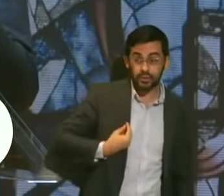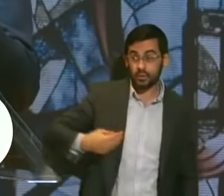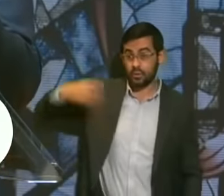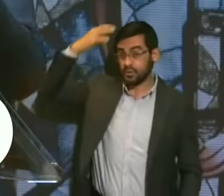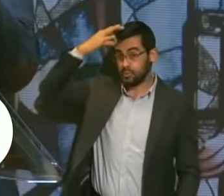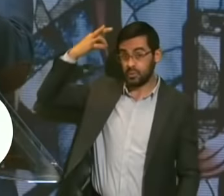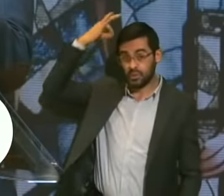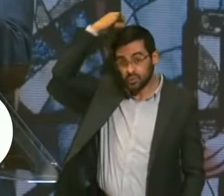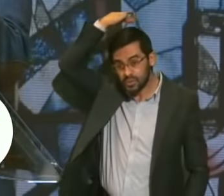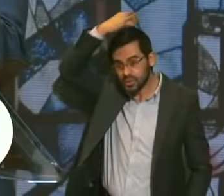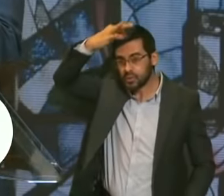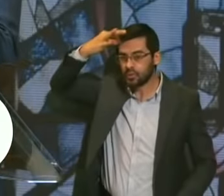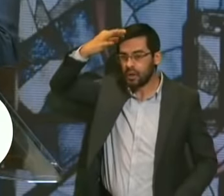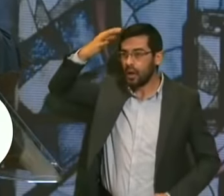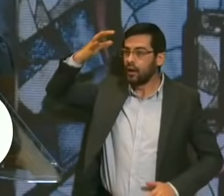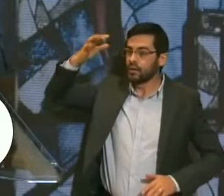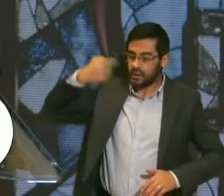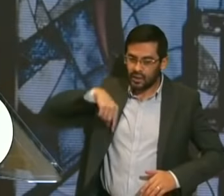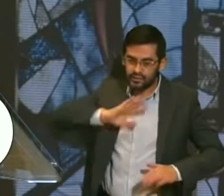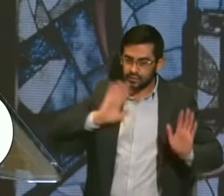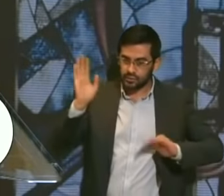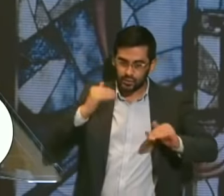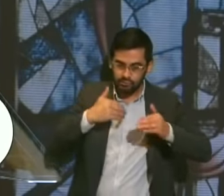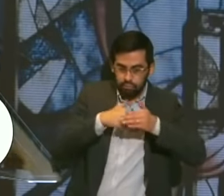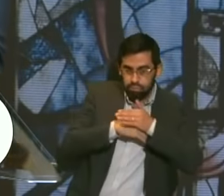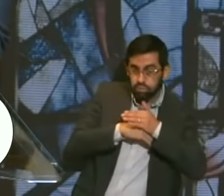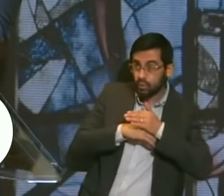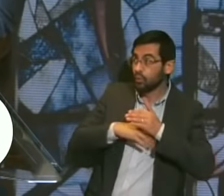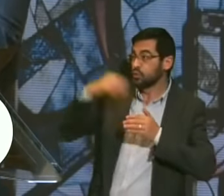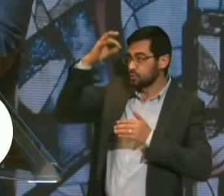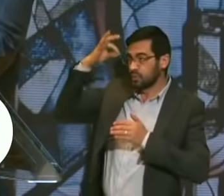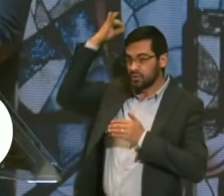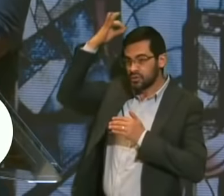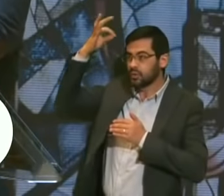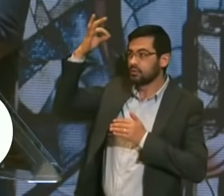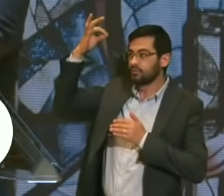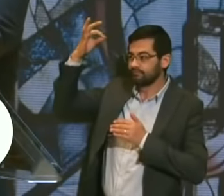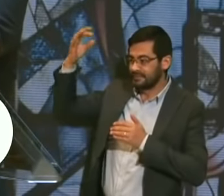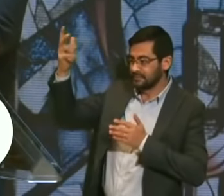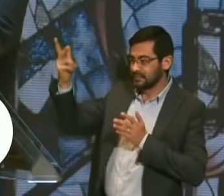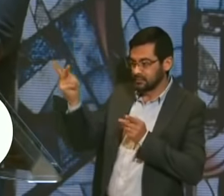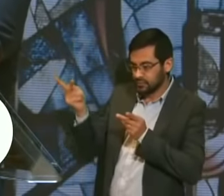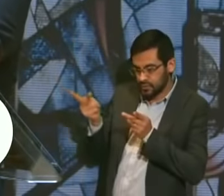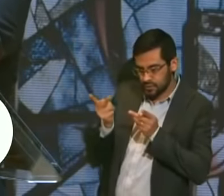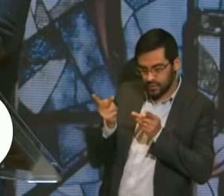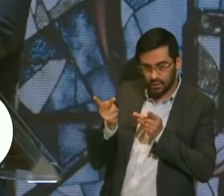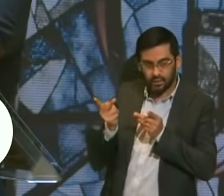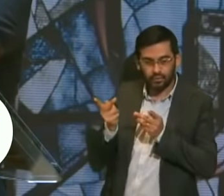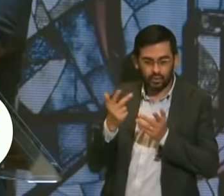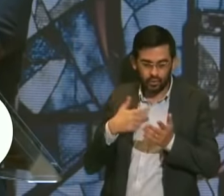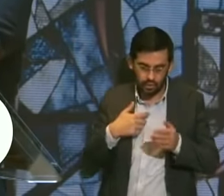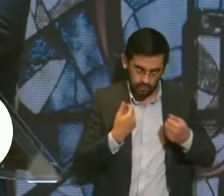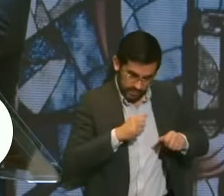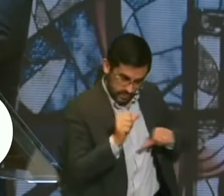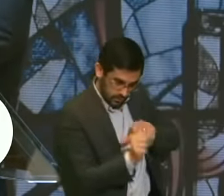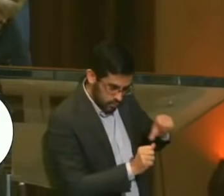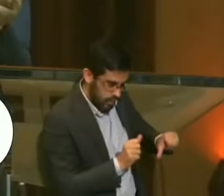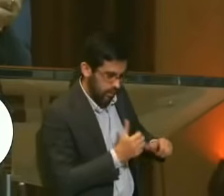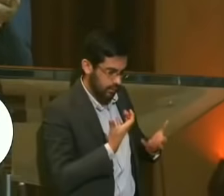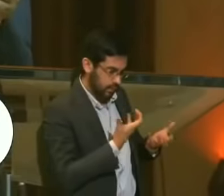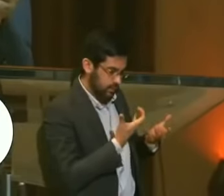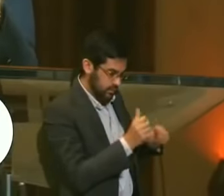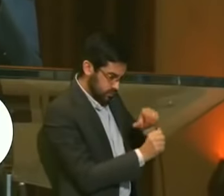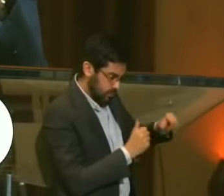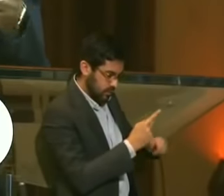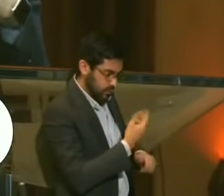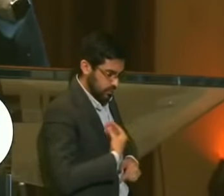aqueles pecados que estão escondidos só dentro de você, ele que vai lá e diz: filho, quero que você mude. Eu quero transformar a